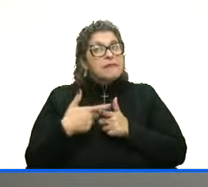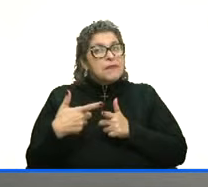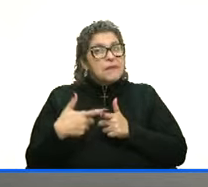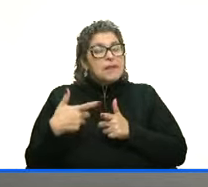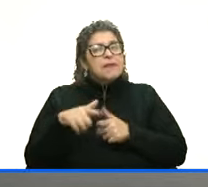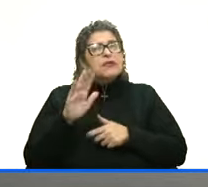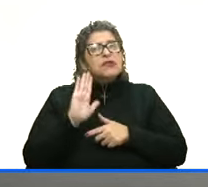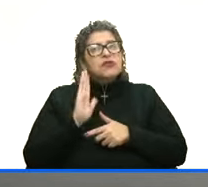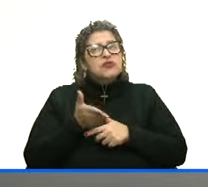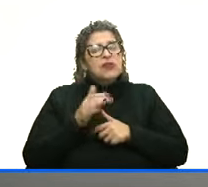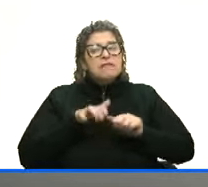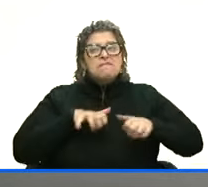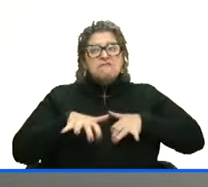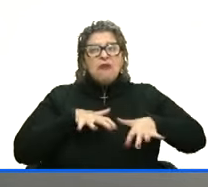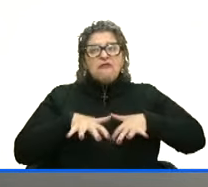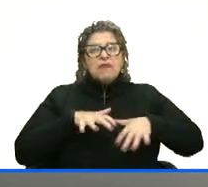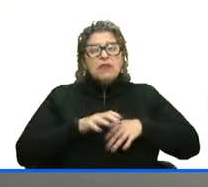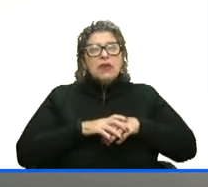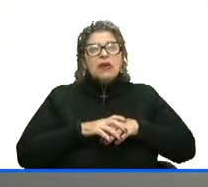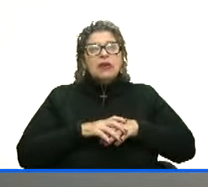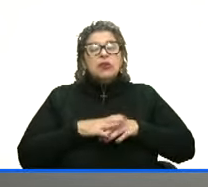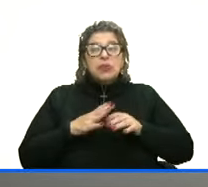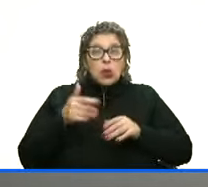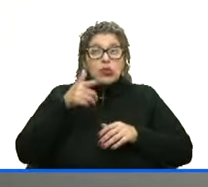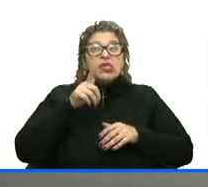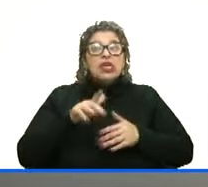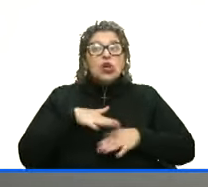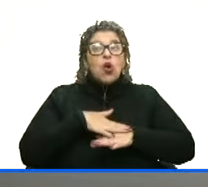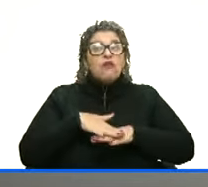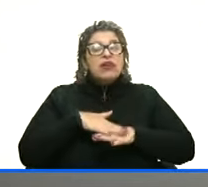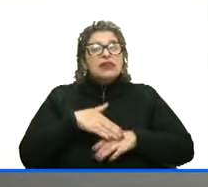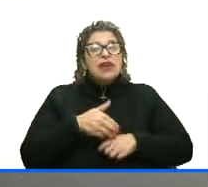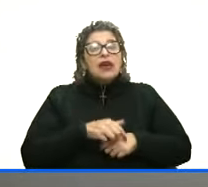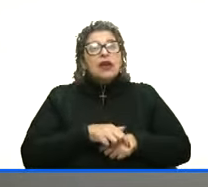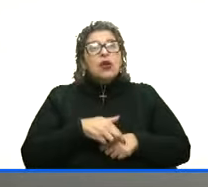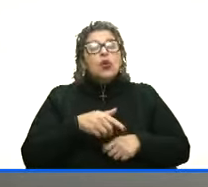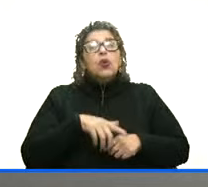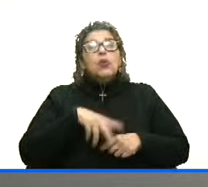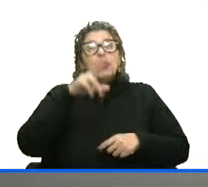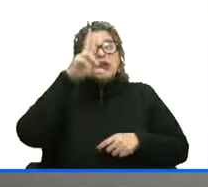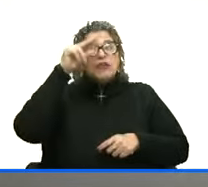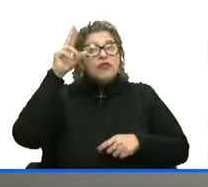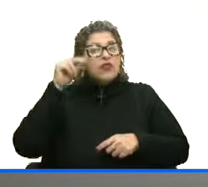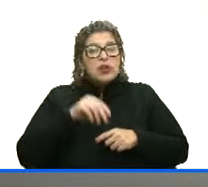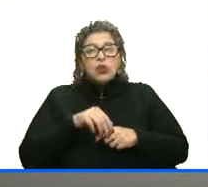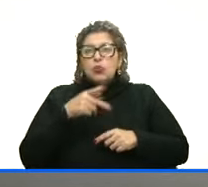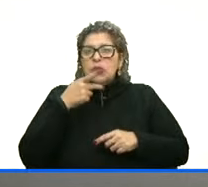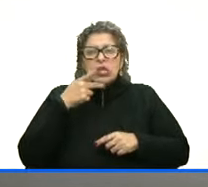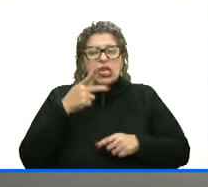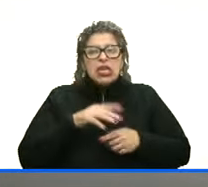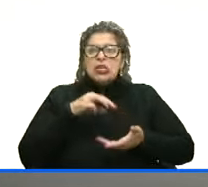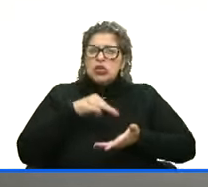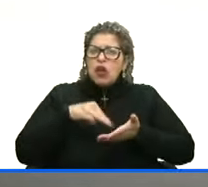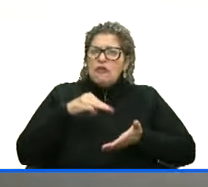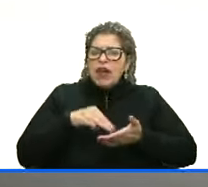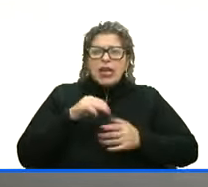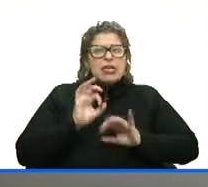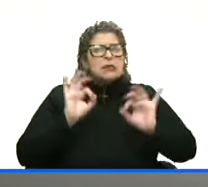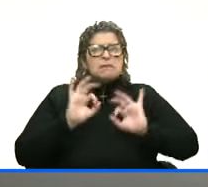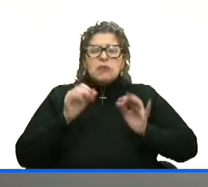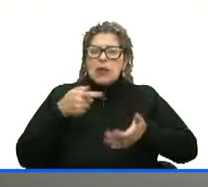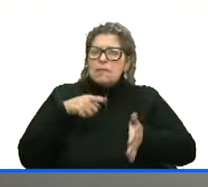tivemos, inclusive, que fazer movimentos, chegar até o prefeito para informar que não éramos ouvidos, não éramos consultados,